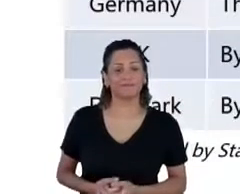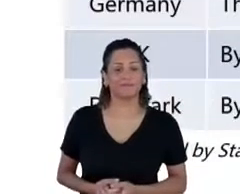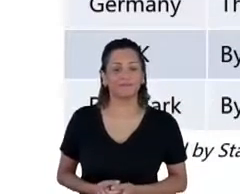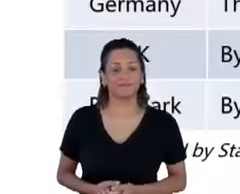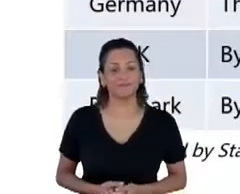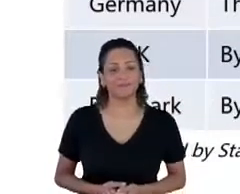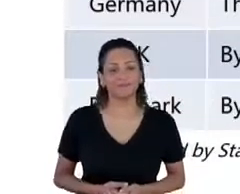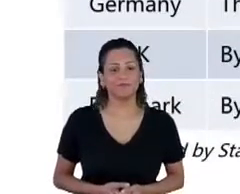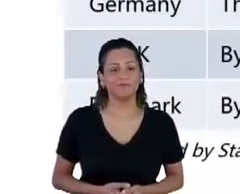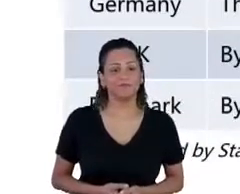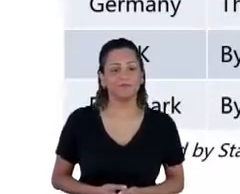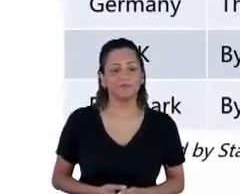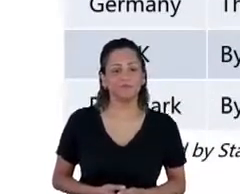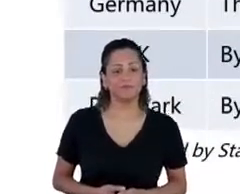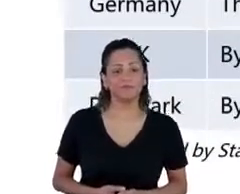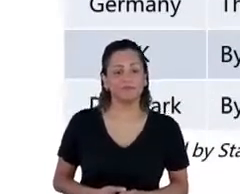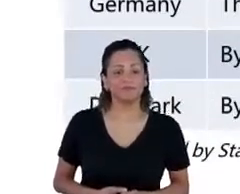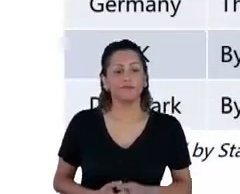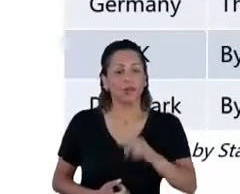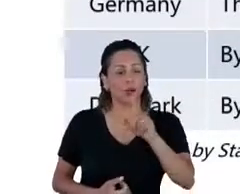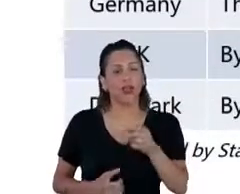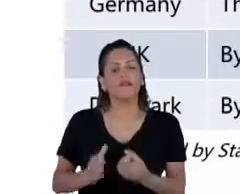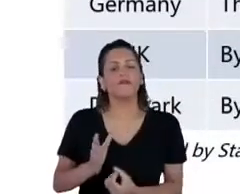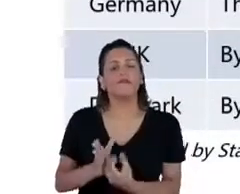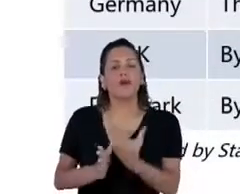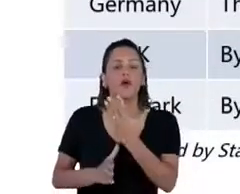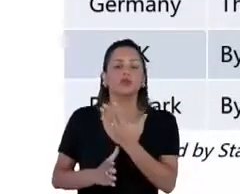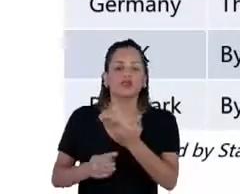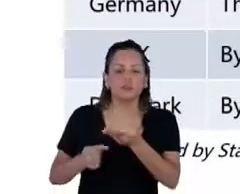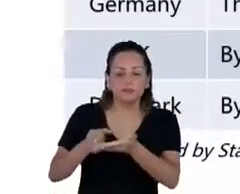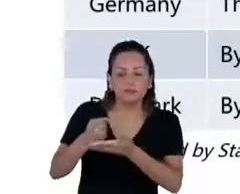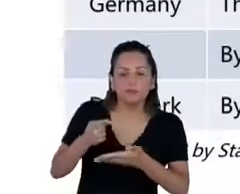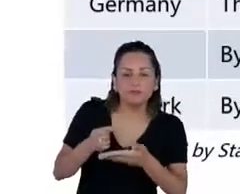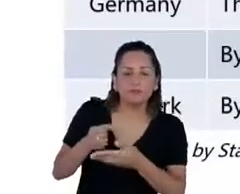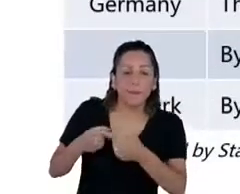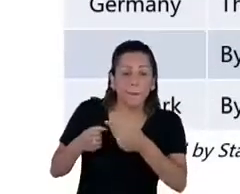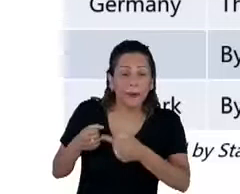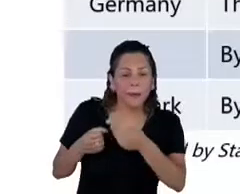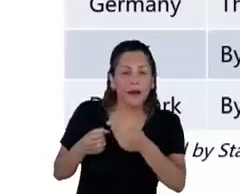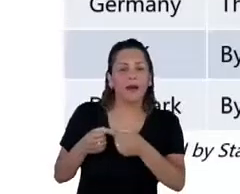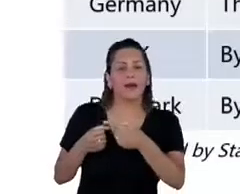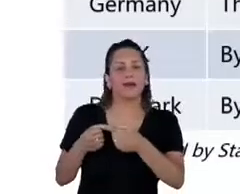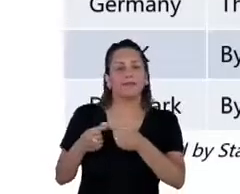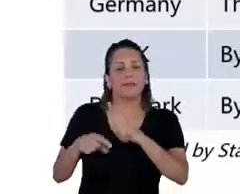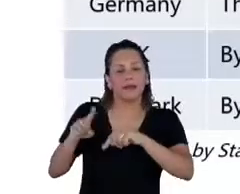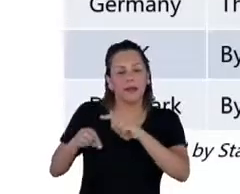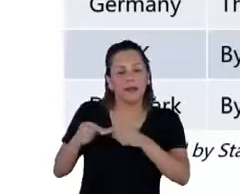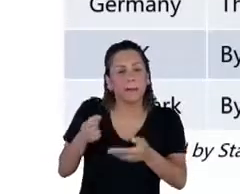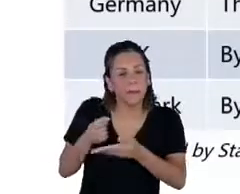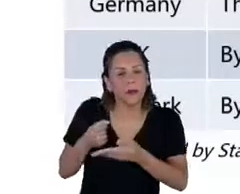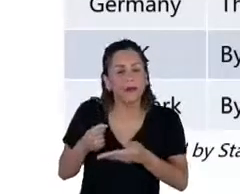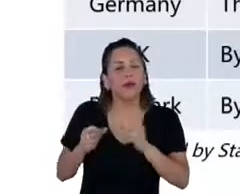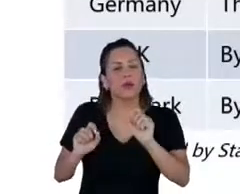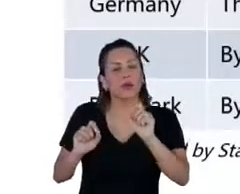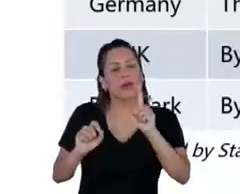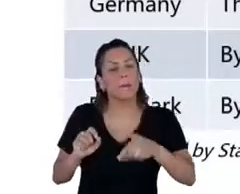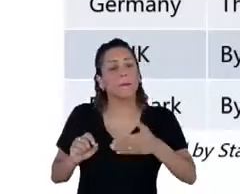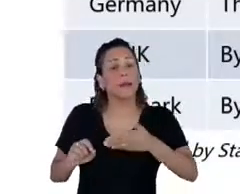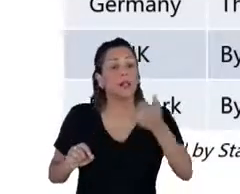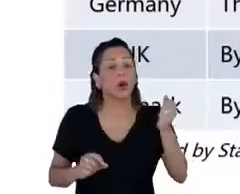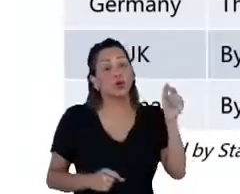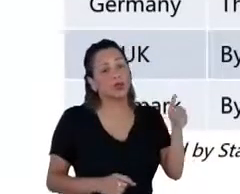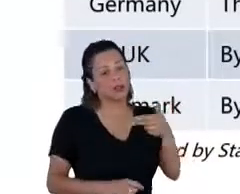isso, as fontes primárias no Brasil são muito melhores do que aquelas da China.